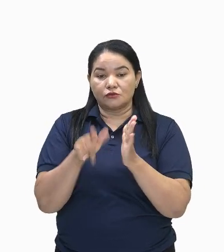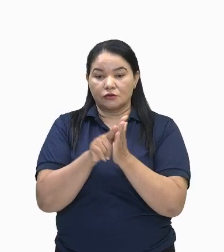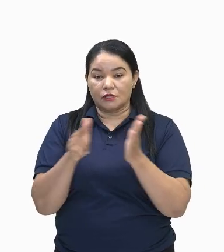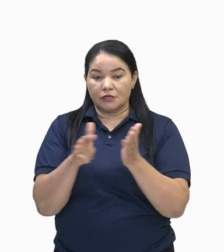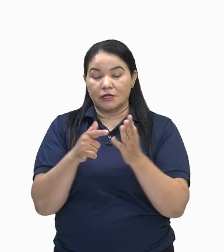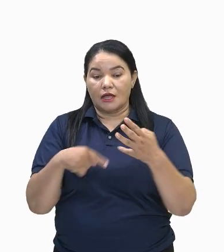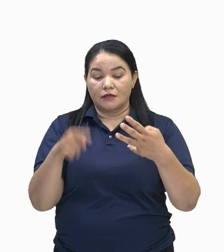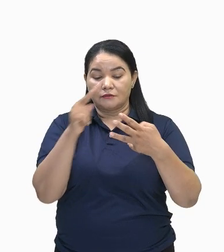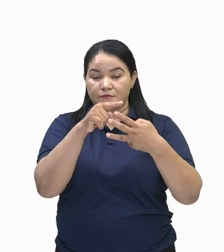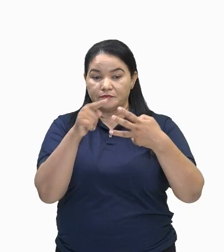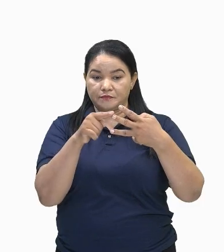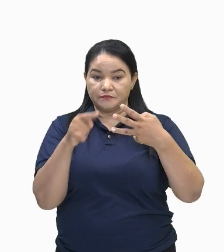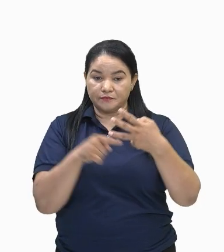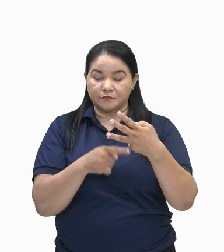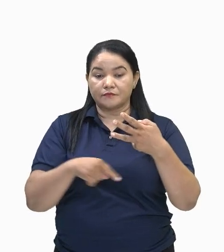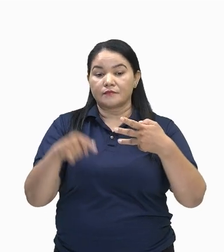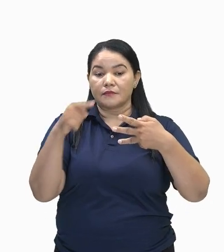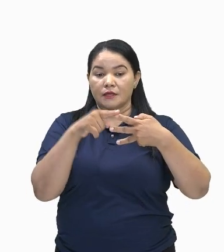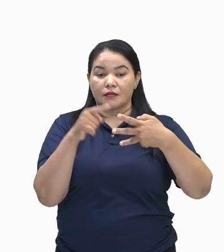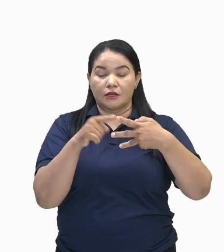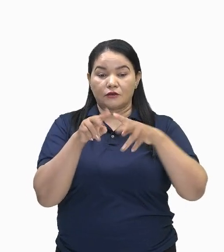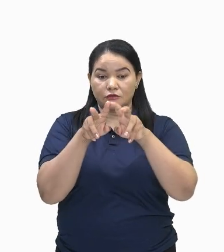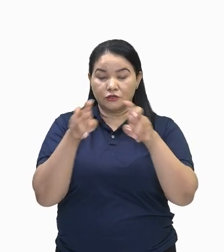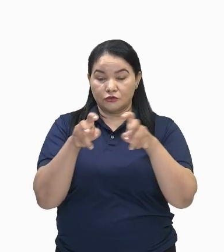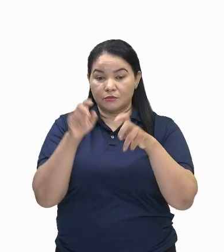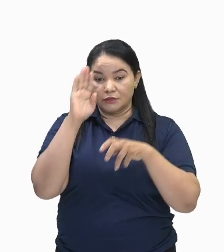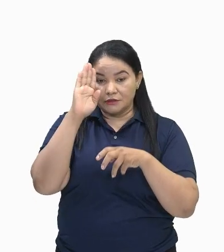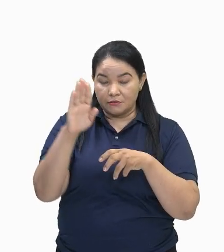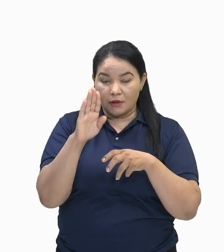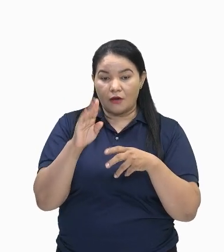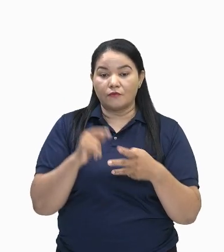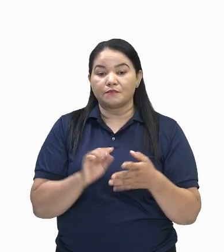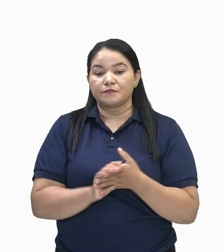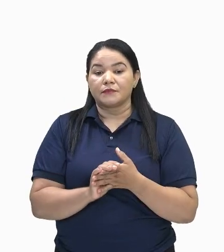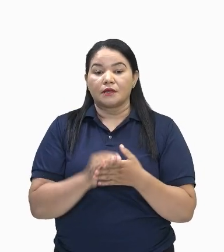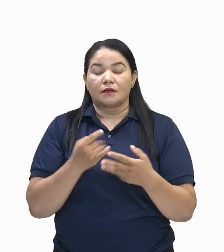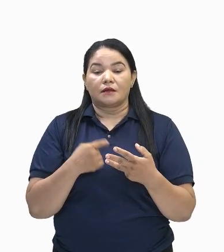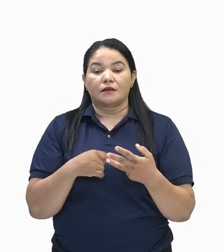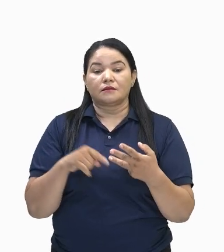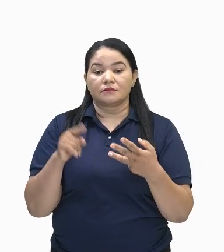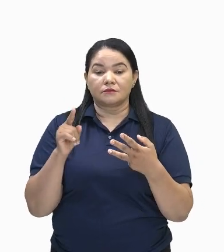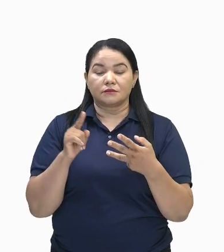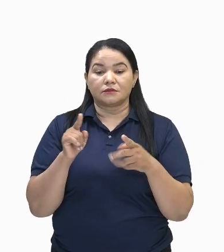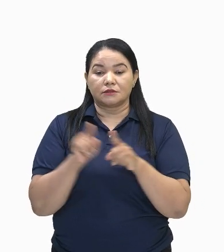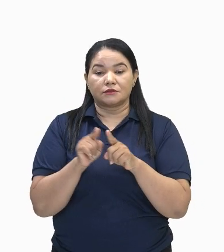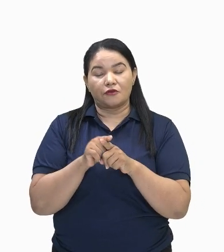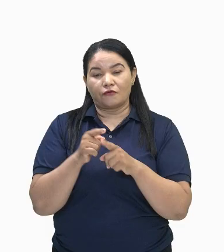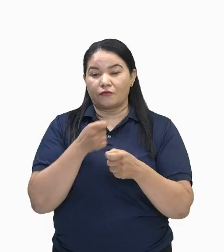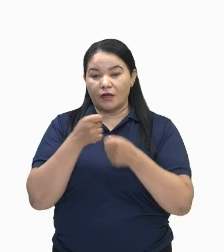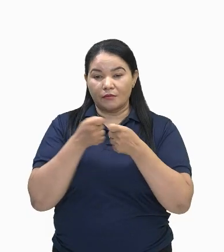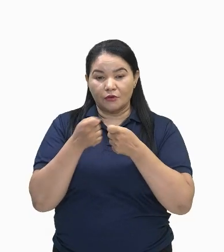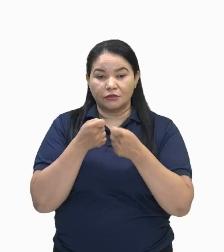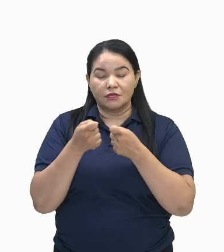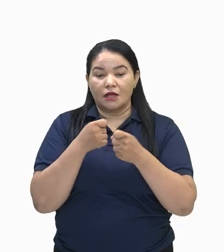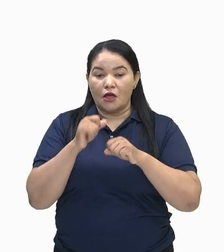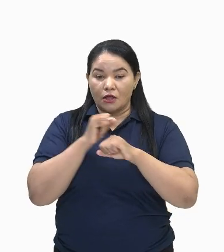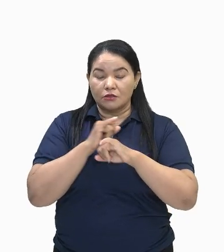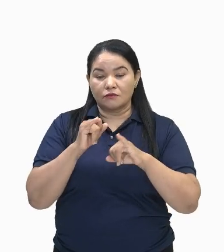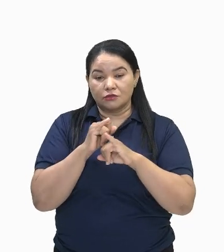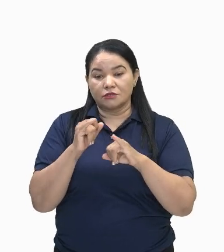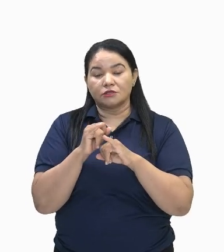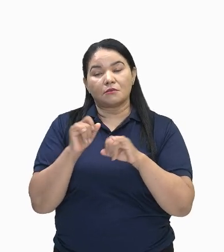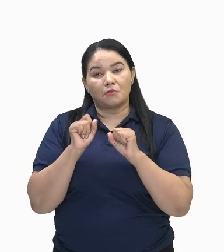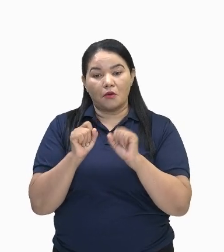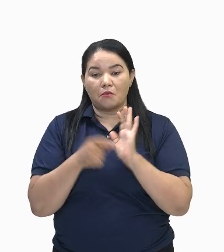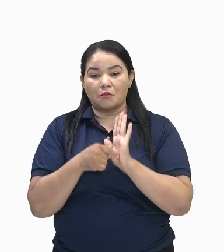3 partes, que é o título principal e secundário. Nós já vimos muitas reportagens, qual as notícias pode apresentar